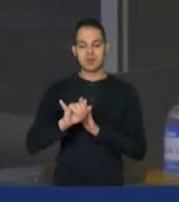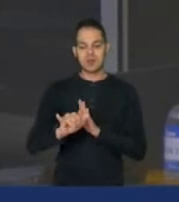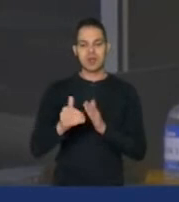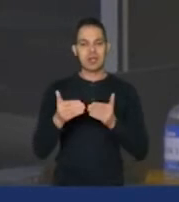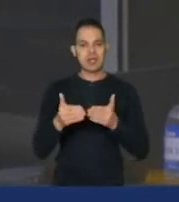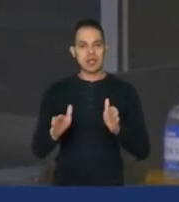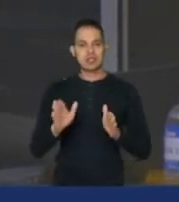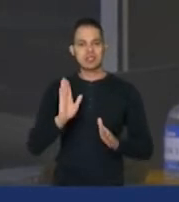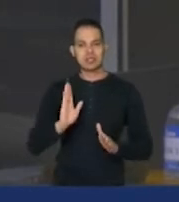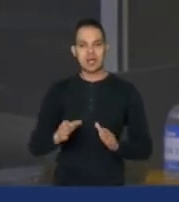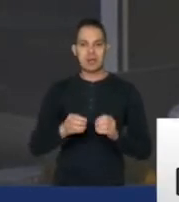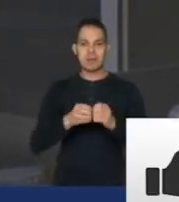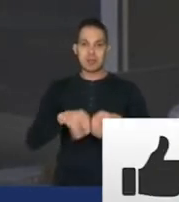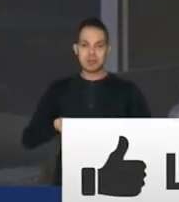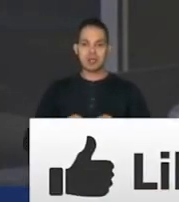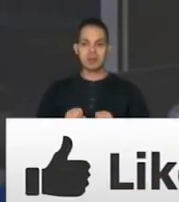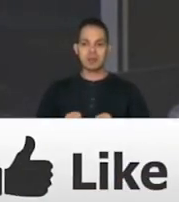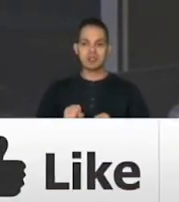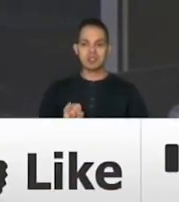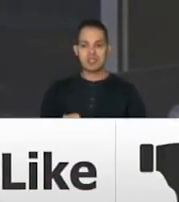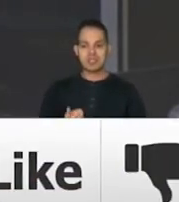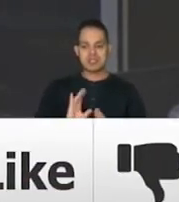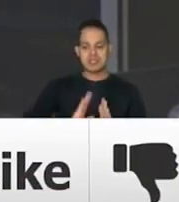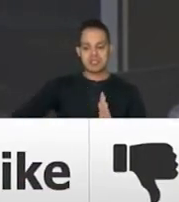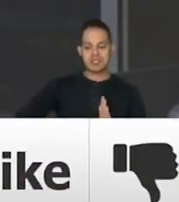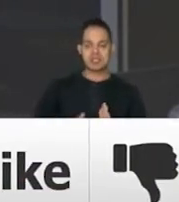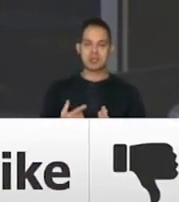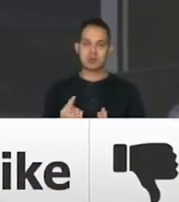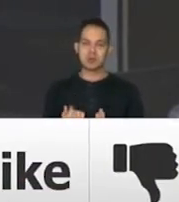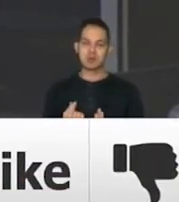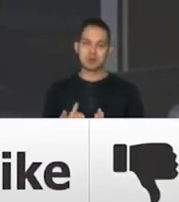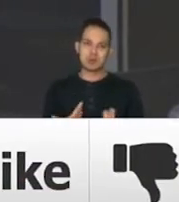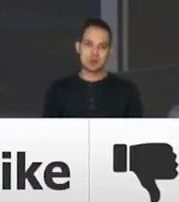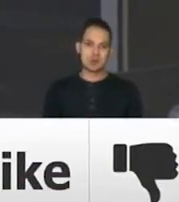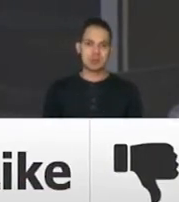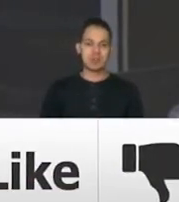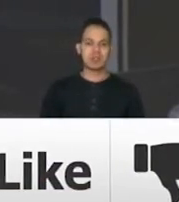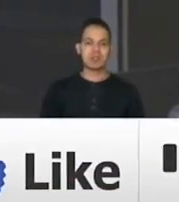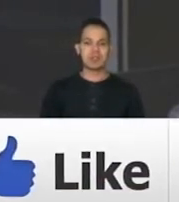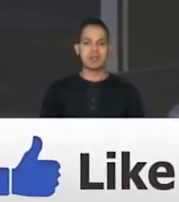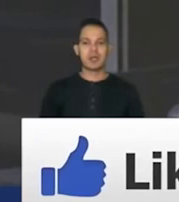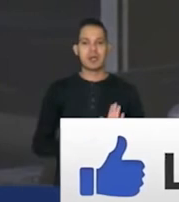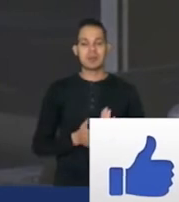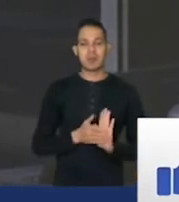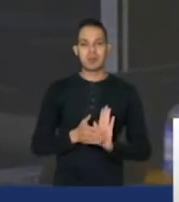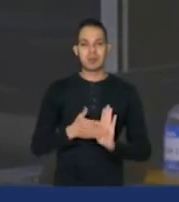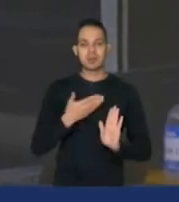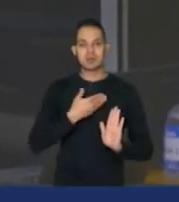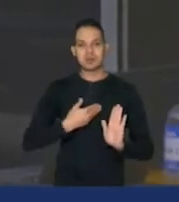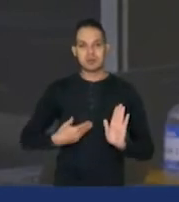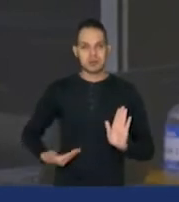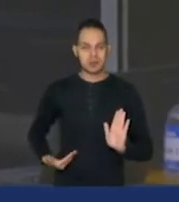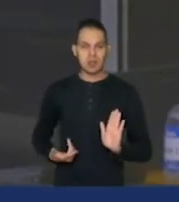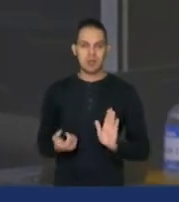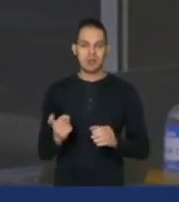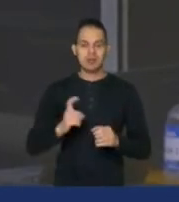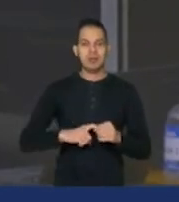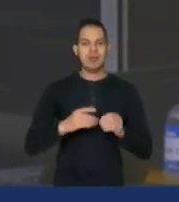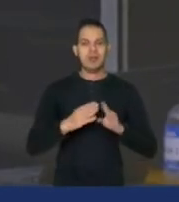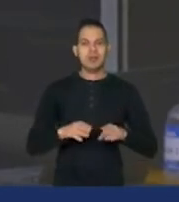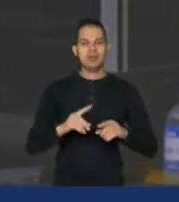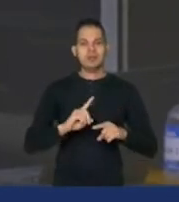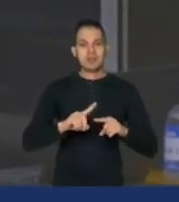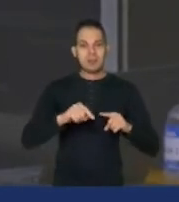ser prejudicados com a retirada desse recurso. Portanto, a proposta do governo de fazer a recomposição posteriormente